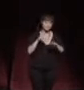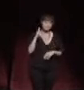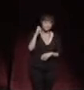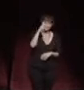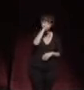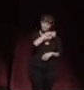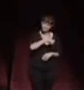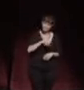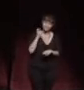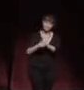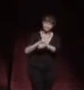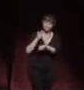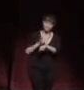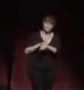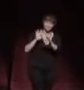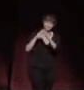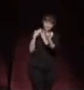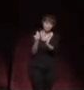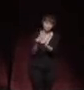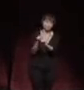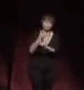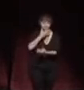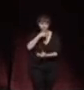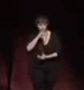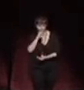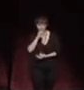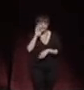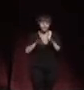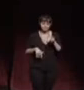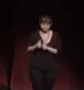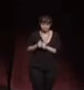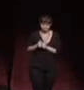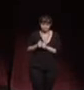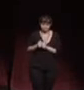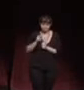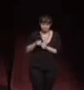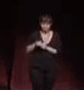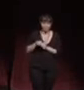criança e com aquilo que está ocorrendo, o pai está como conectado com o celular.